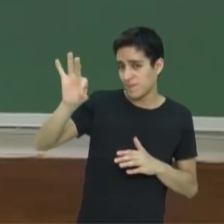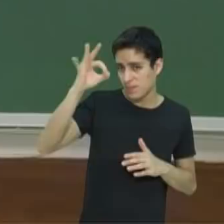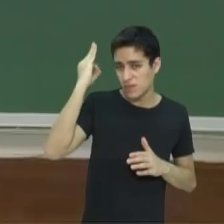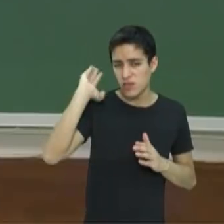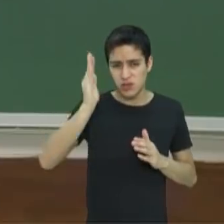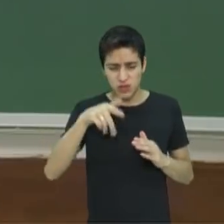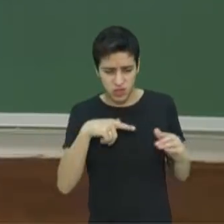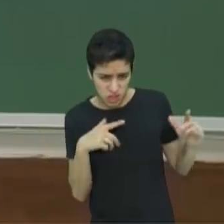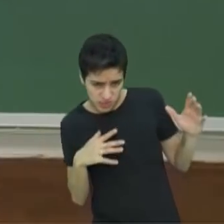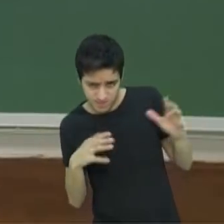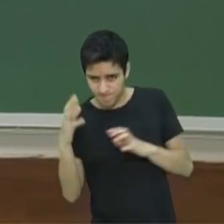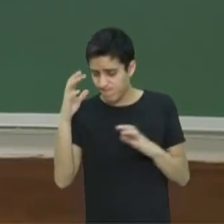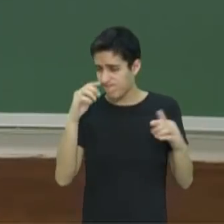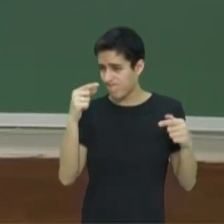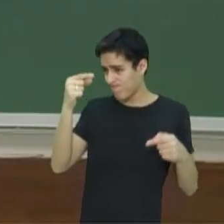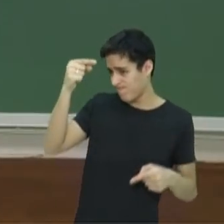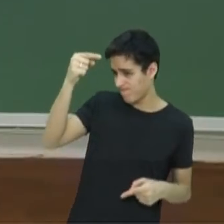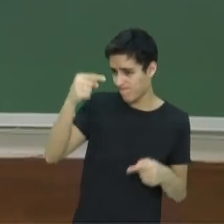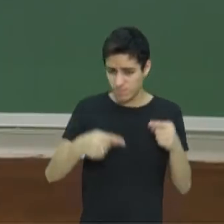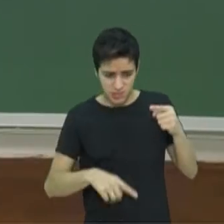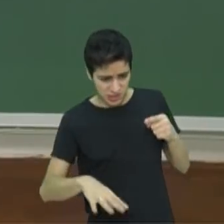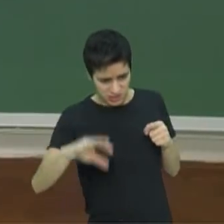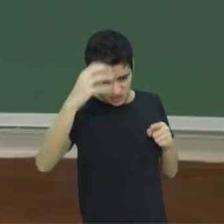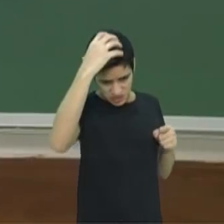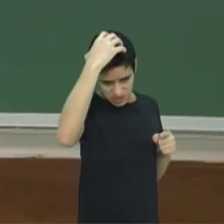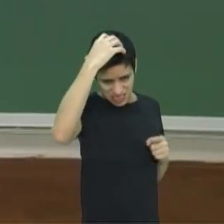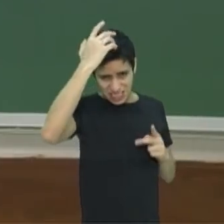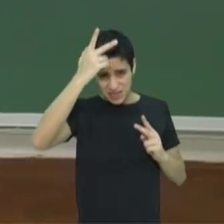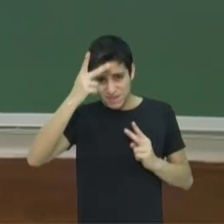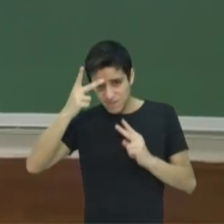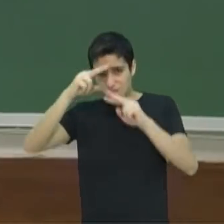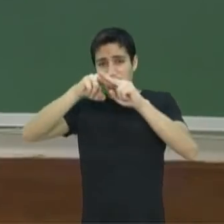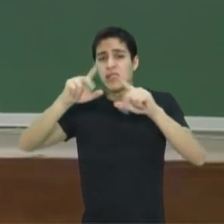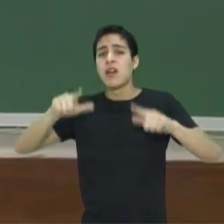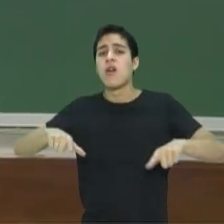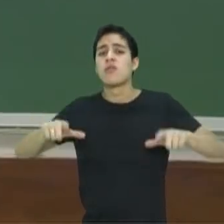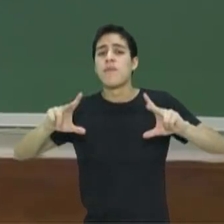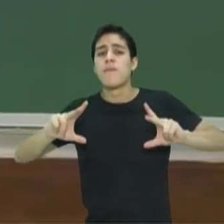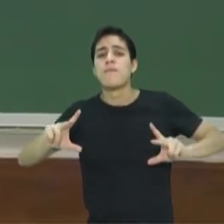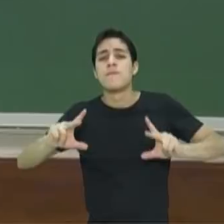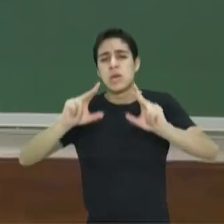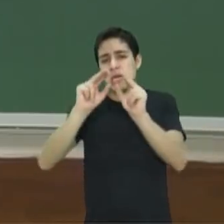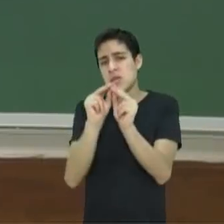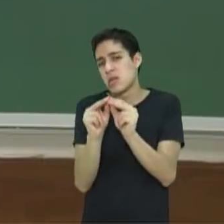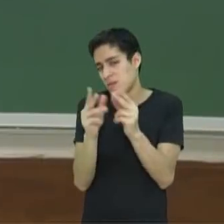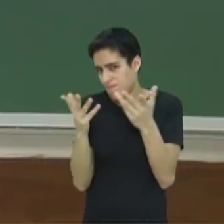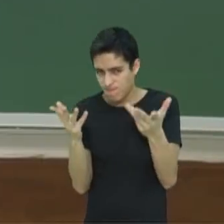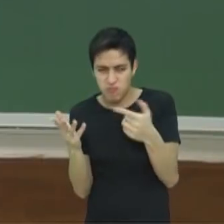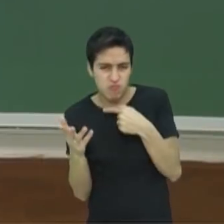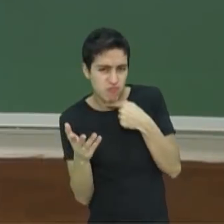havia brigas, conflitos, o rei estava aprisionado em Paris, aí por diante. Qualquer dúvida que